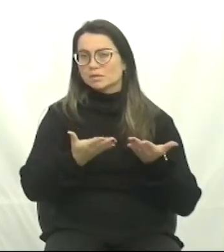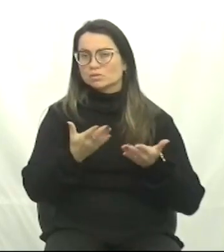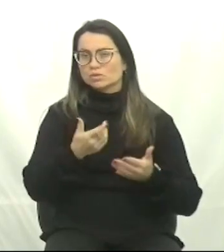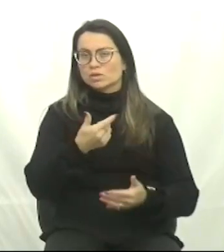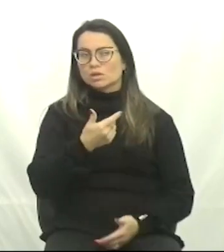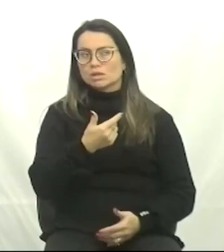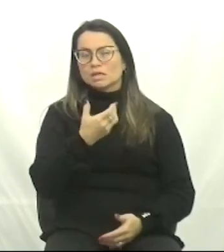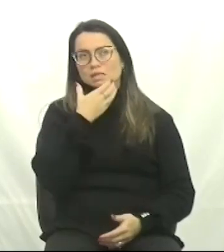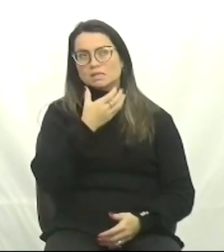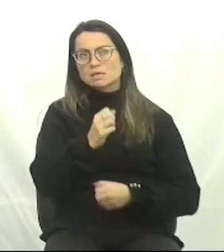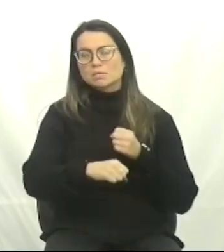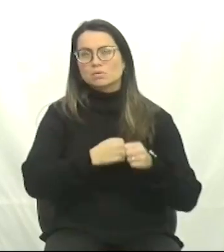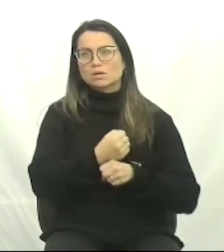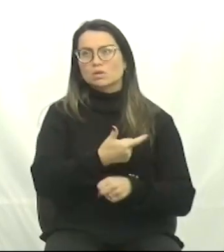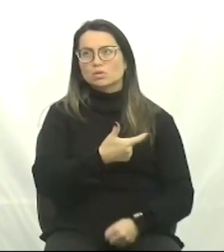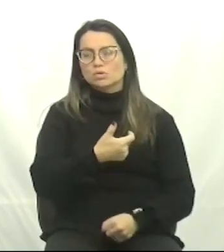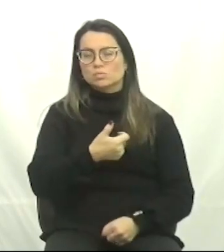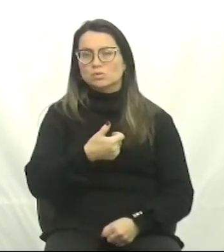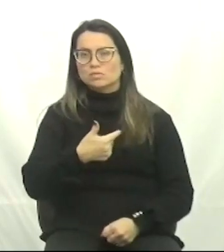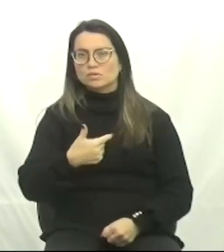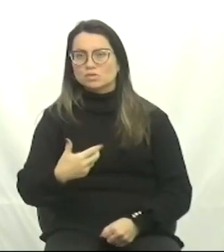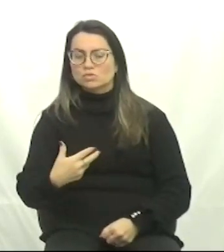para